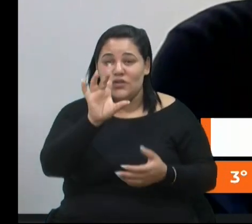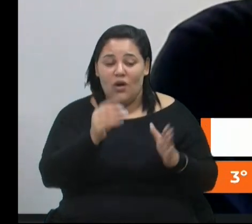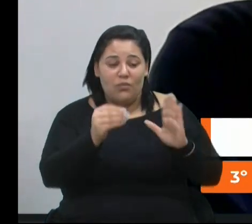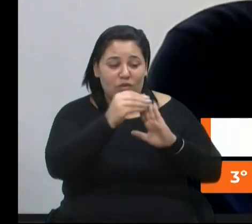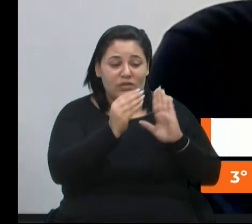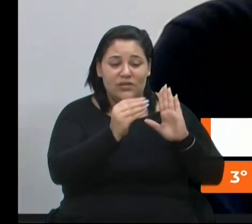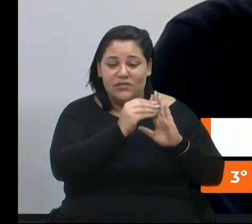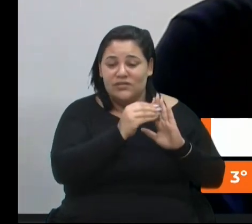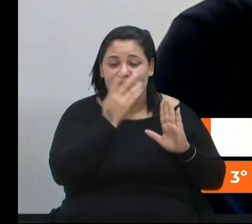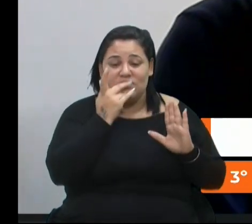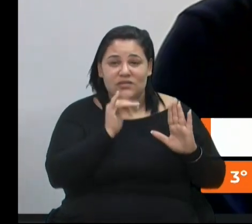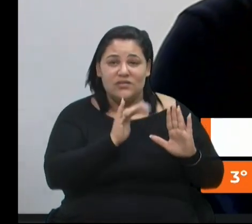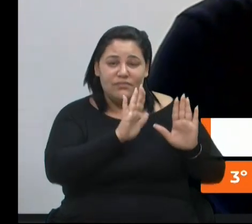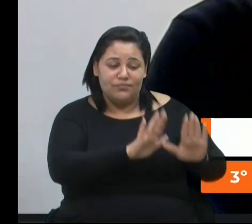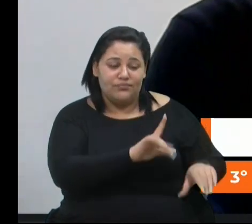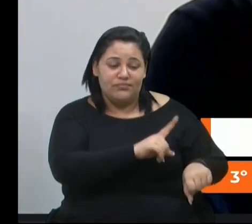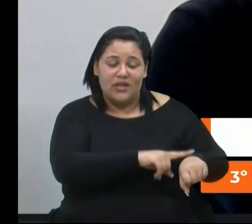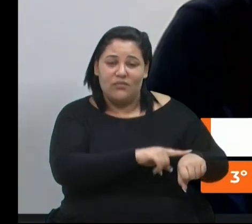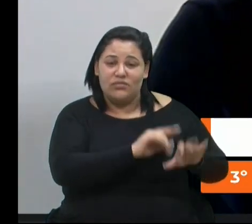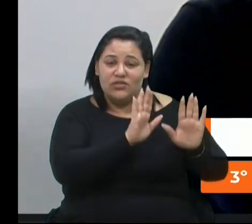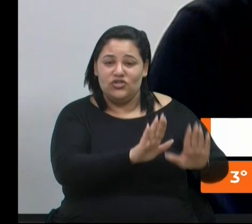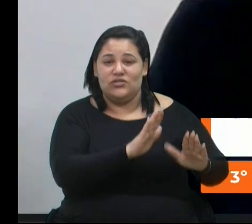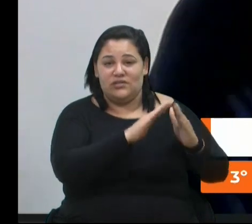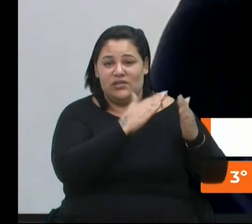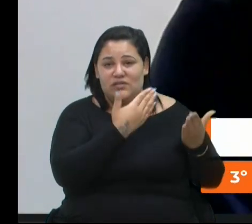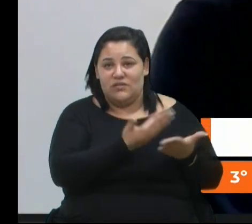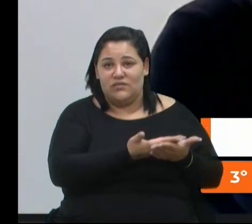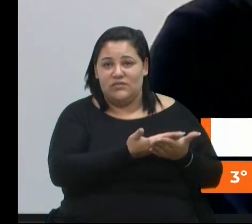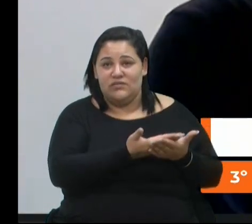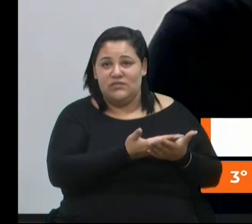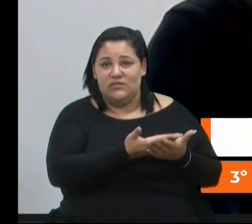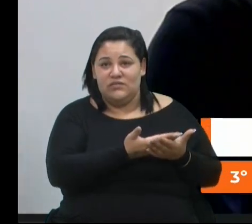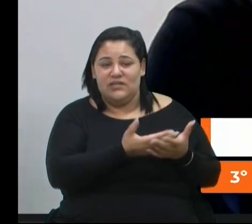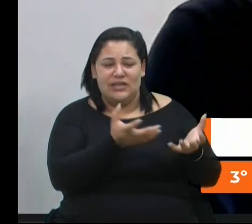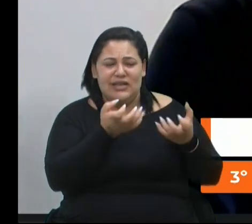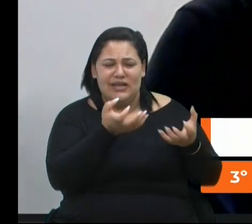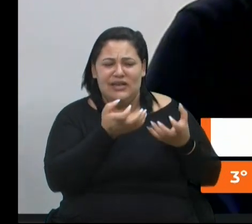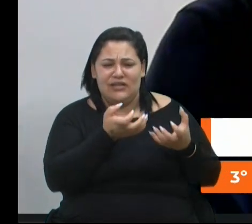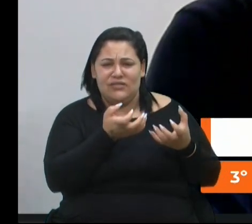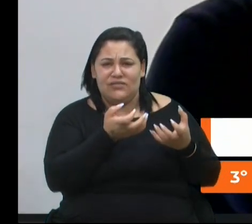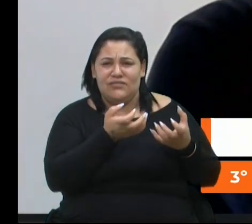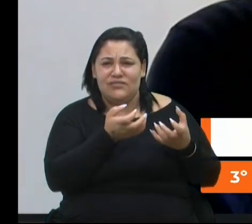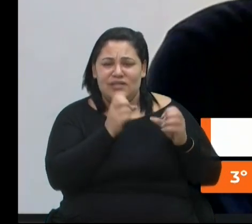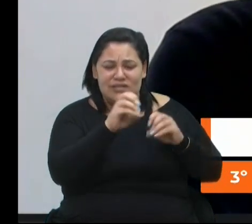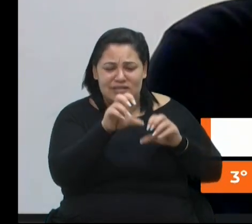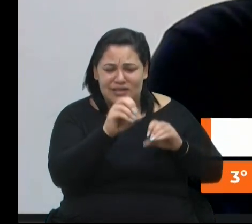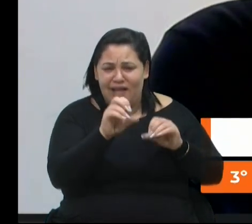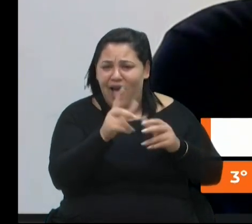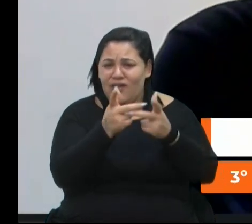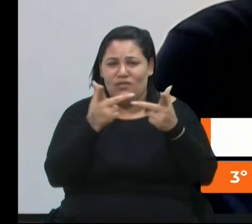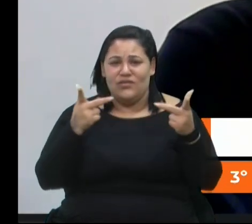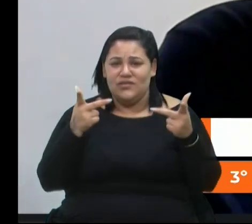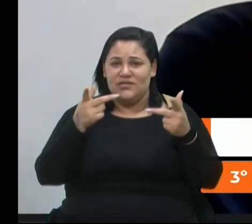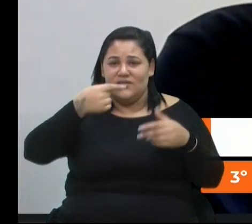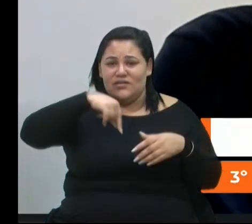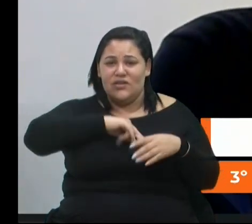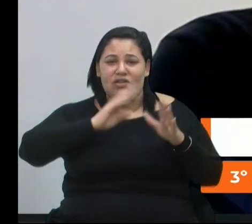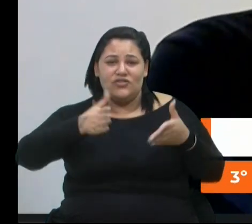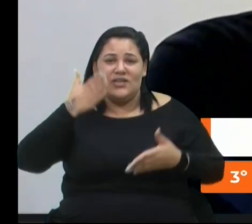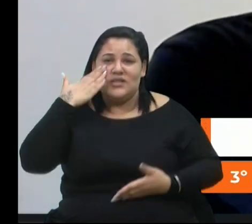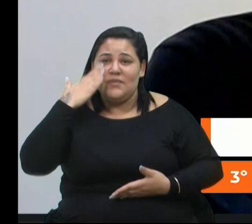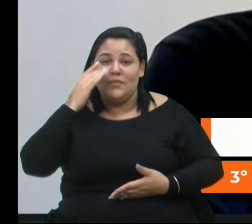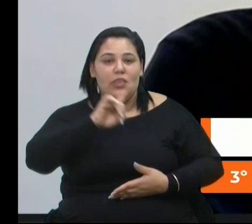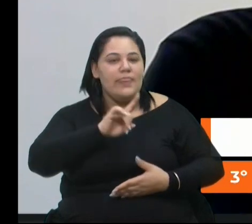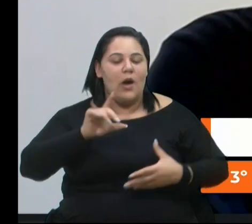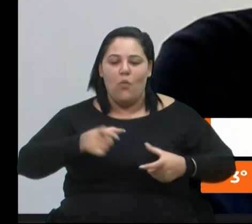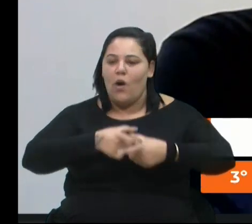botando as criancinhas mais tempo dentro de sala de aula, querendo enfiar mais conteúdo, e a gente já sabe que isso não aumenta